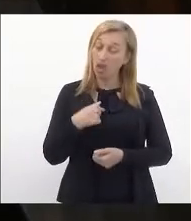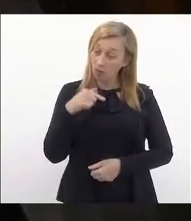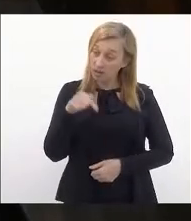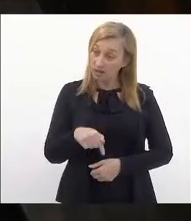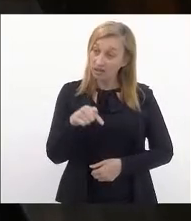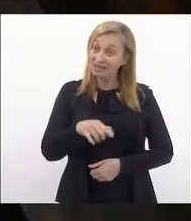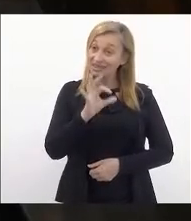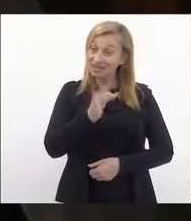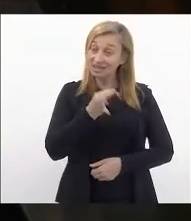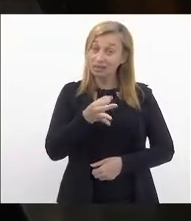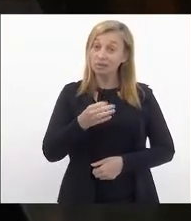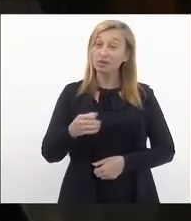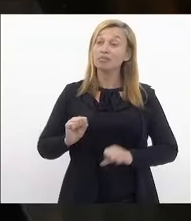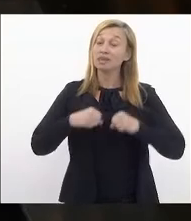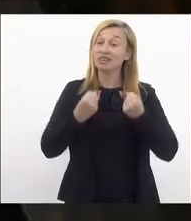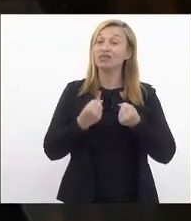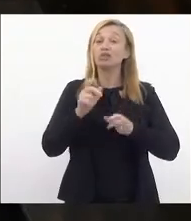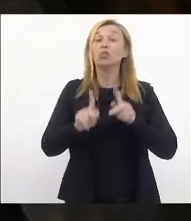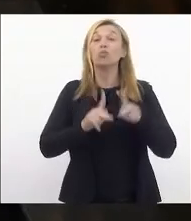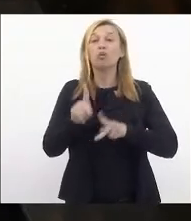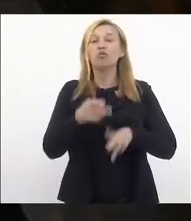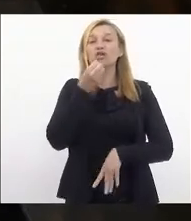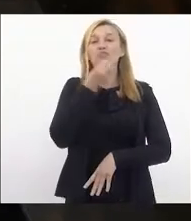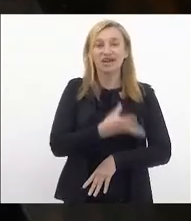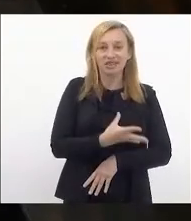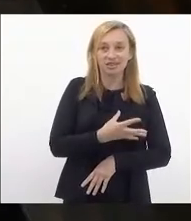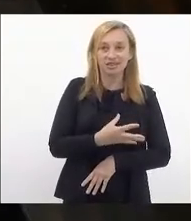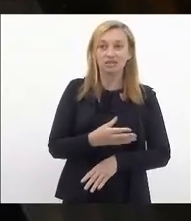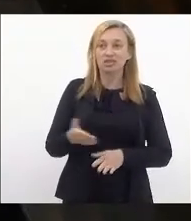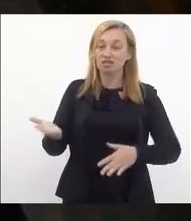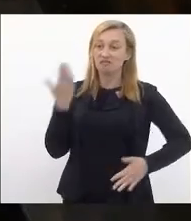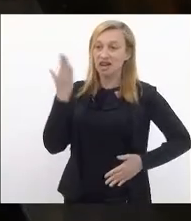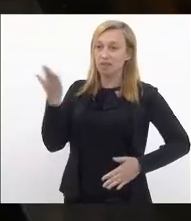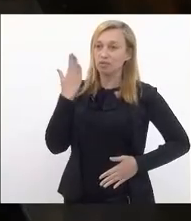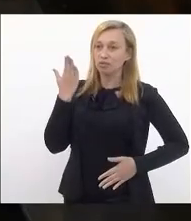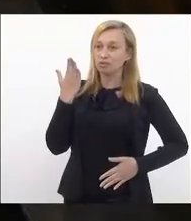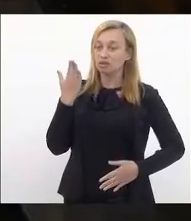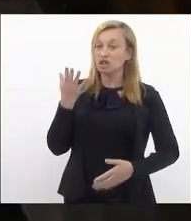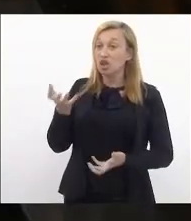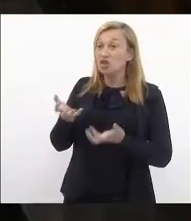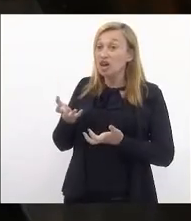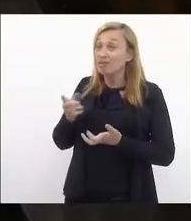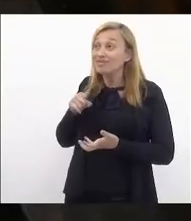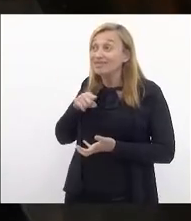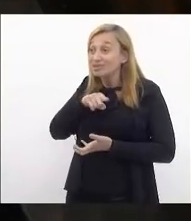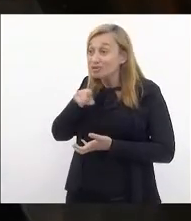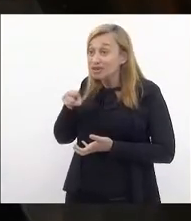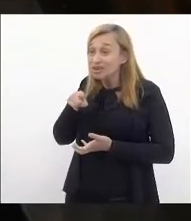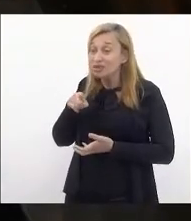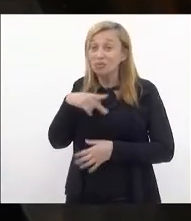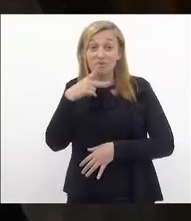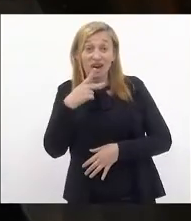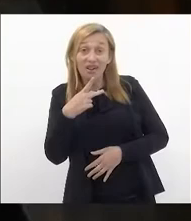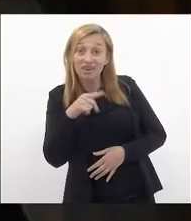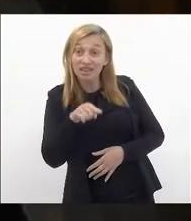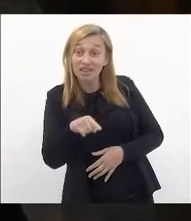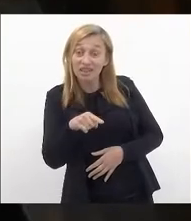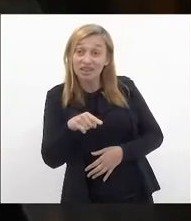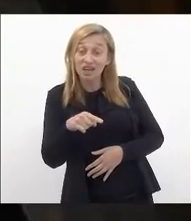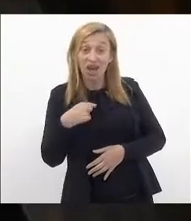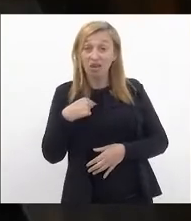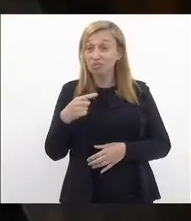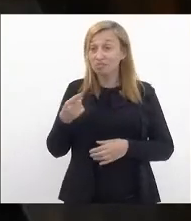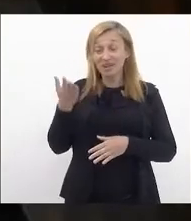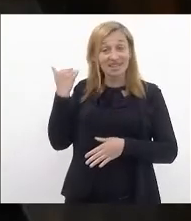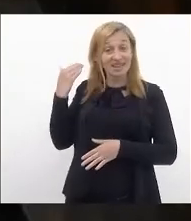justamente para defender a população de bem enquanto os vagabundos eu quero que eles como dizia aqui eu não estava aqui na